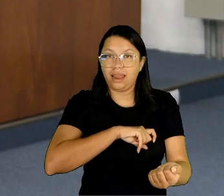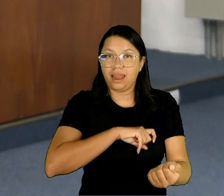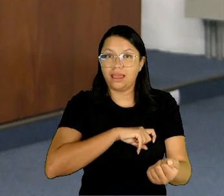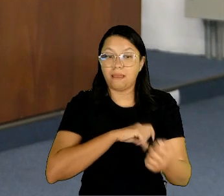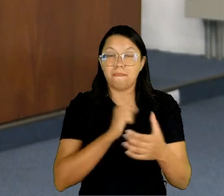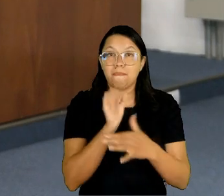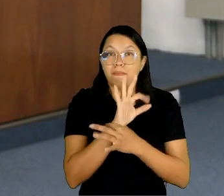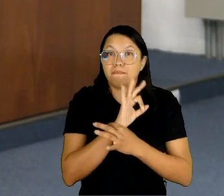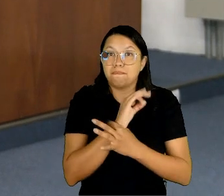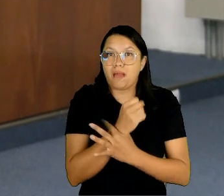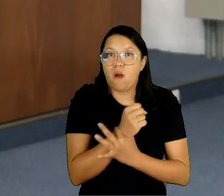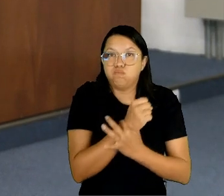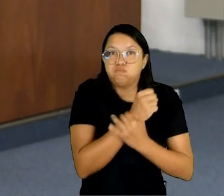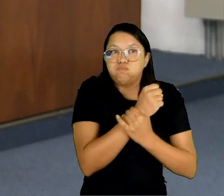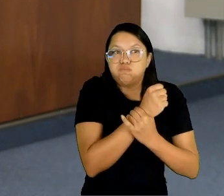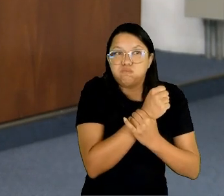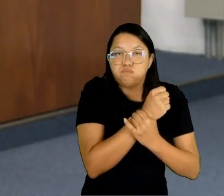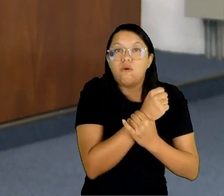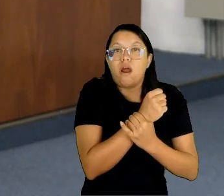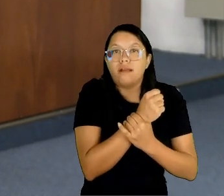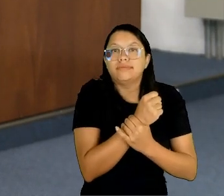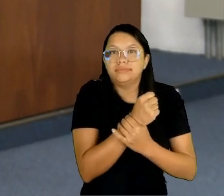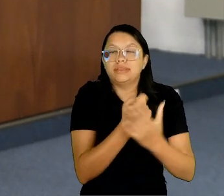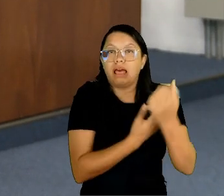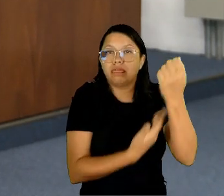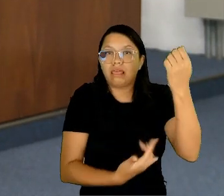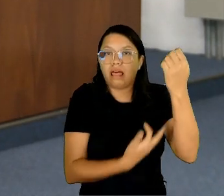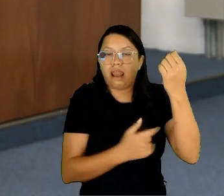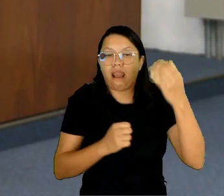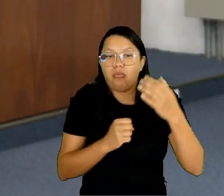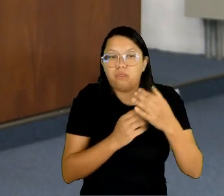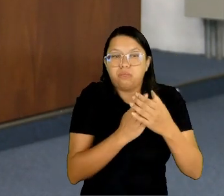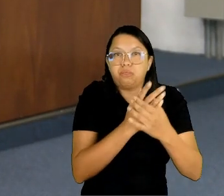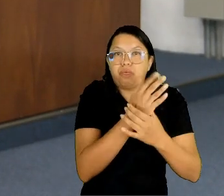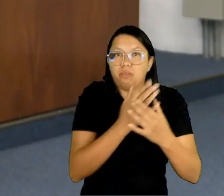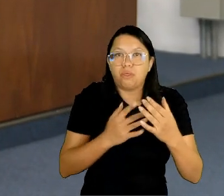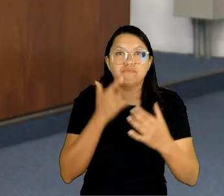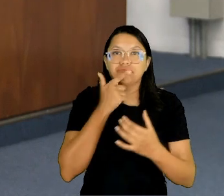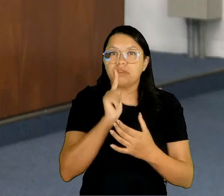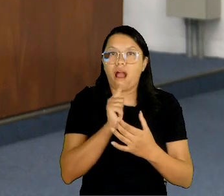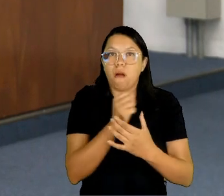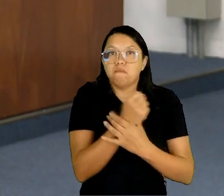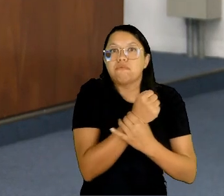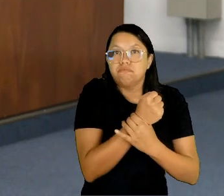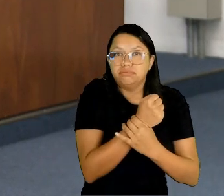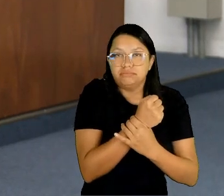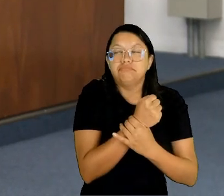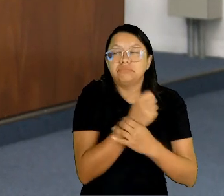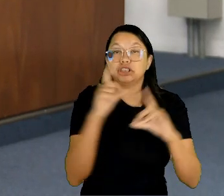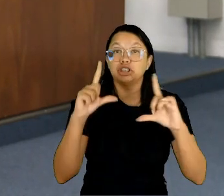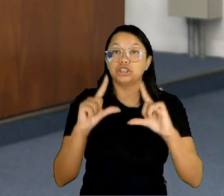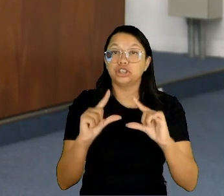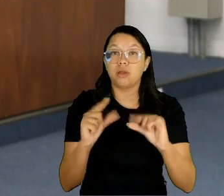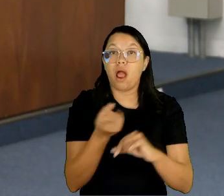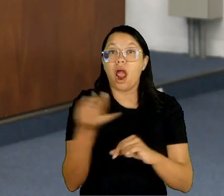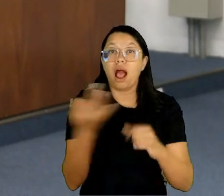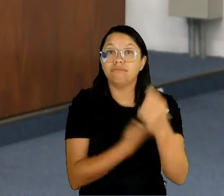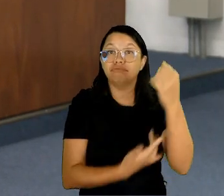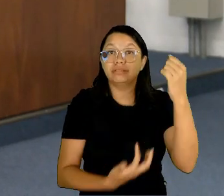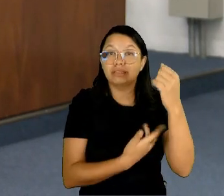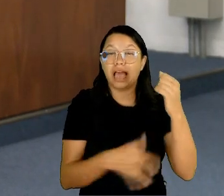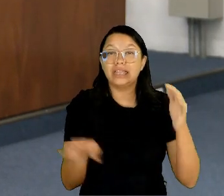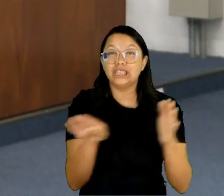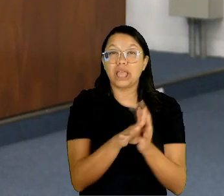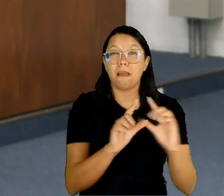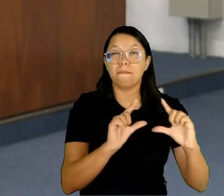de sangue nessa artéria. E aí é o que a gente chama de doença isquêmica, porque fechou uma artéria ou diminuiu o fluxo de sangue.